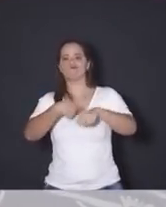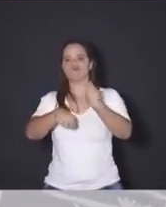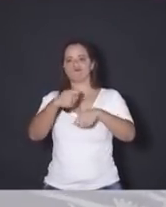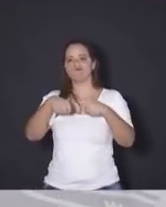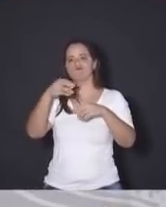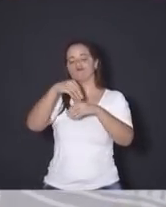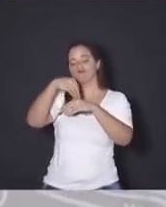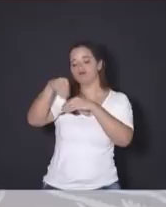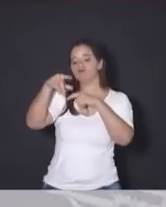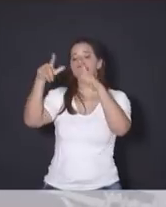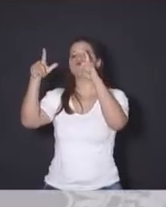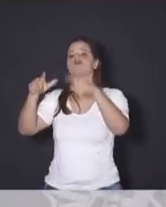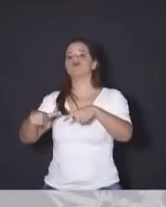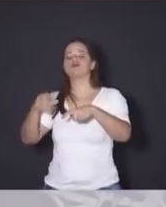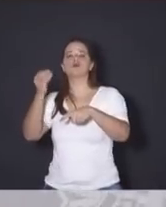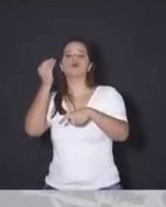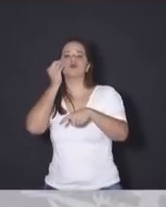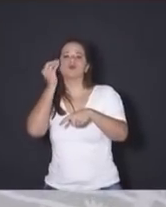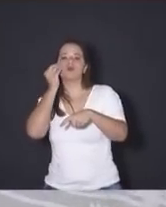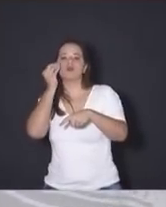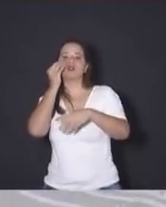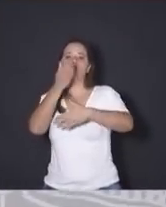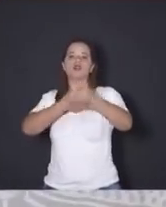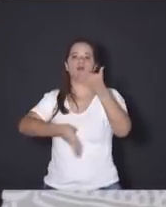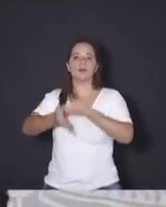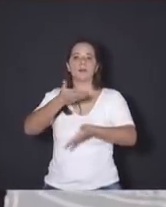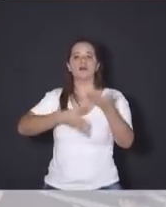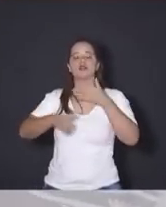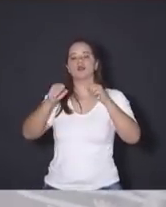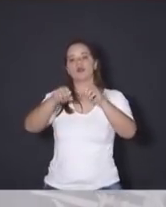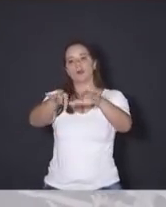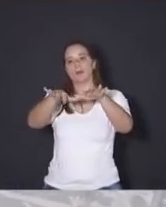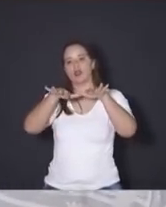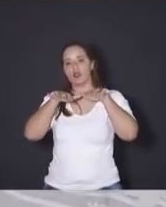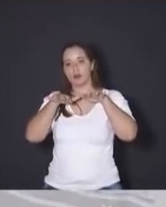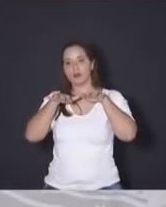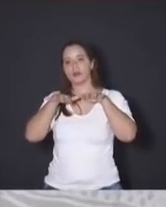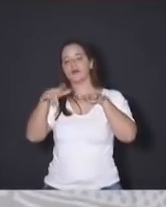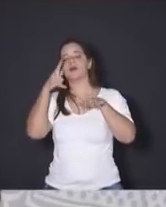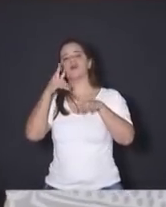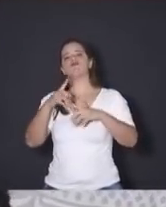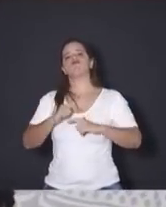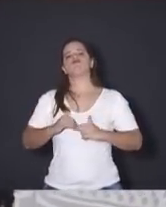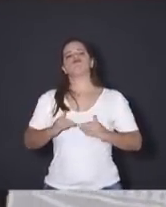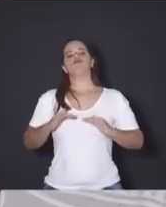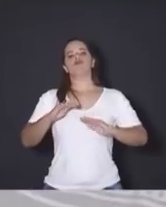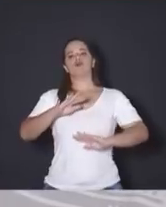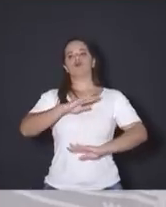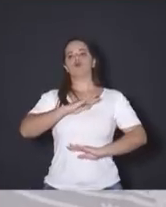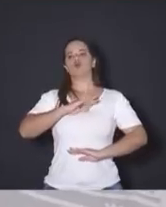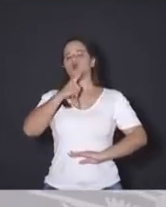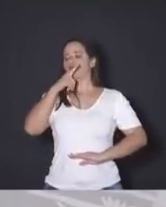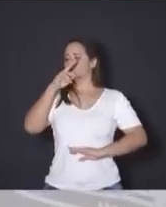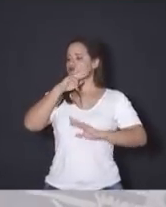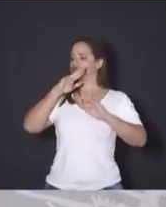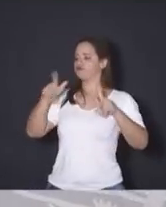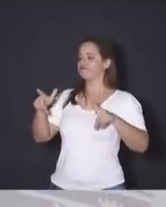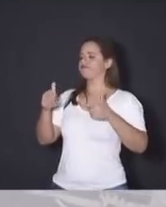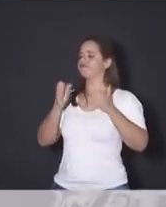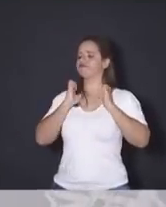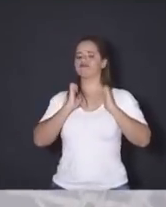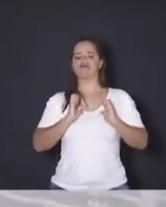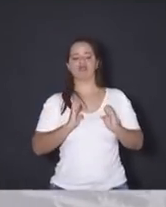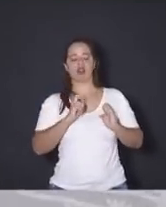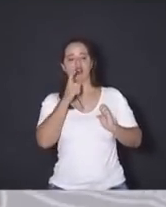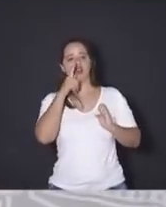nos levou o lugar de tentar ao participar do parlamento buscar uma postura diferenciada na medida que você sabe o